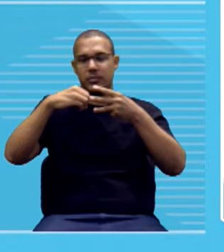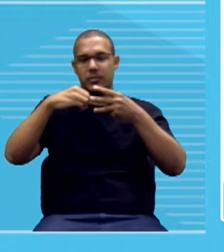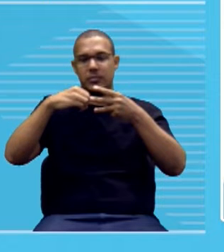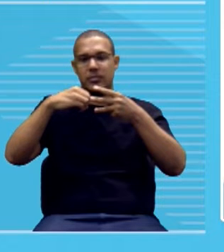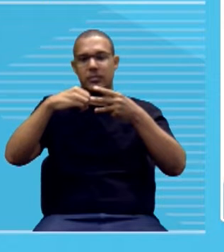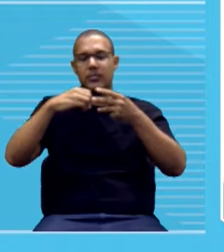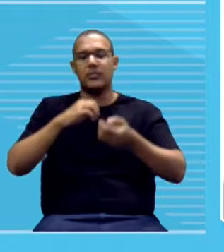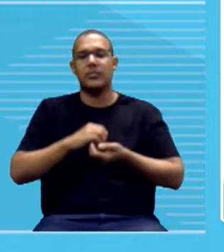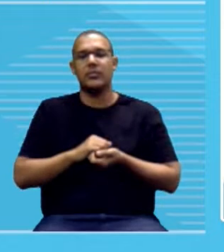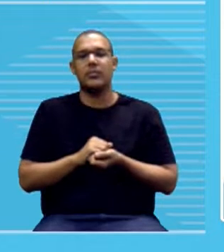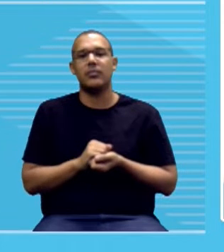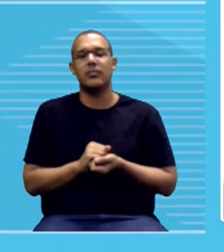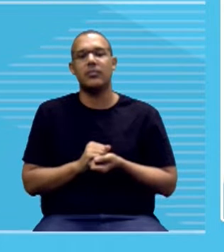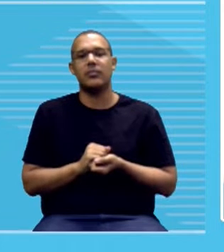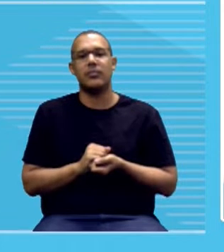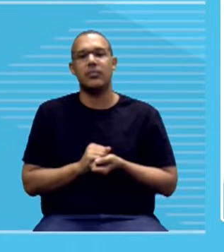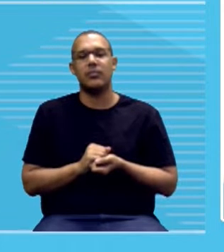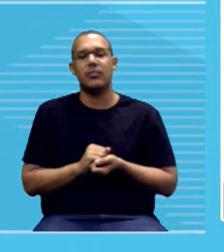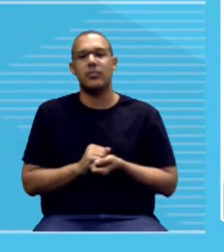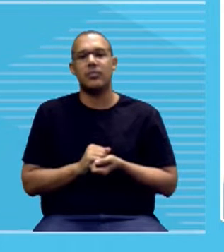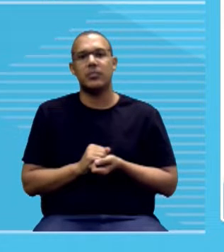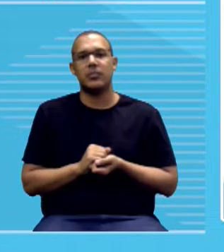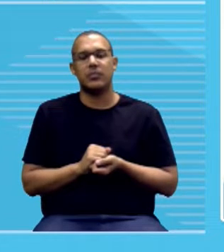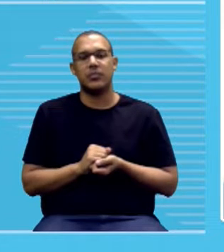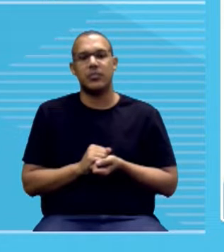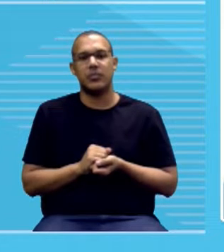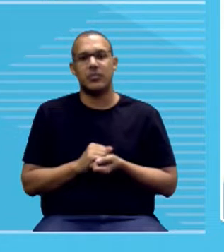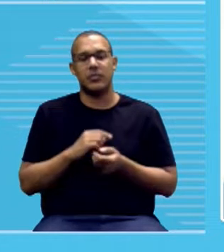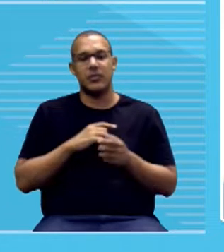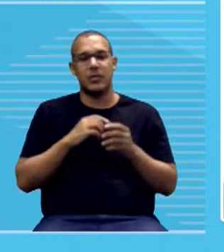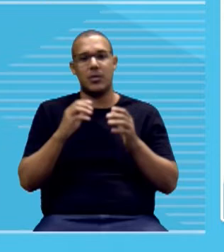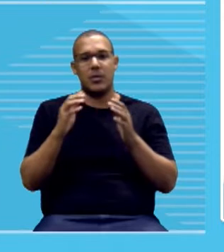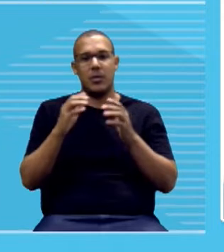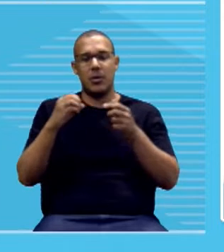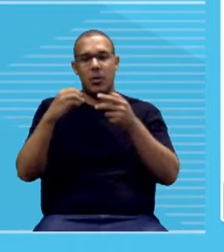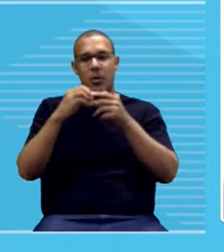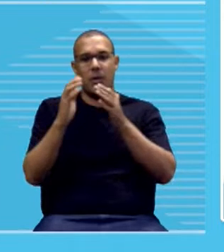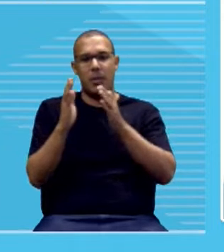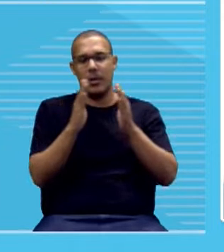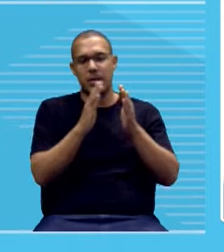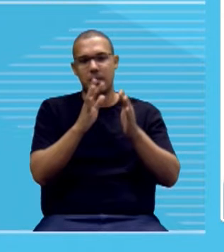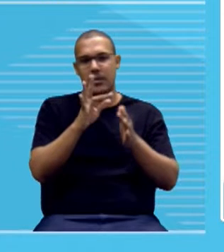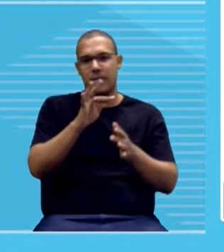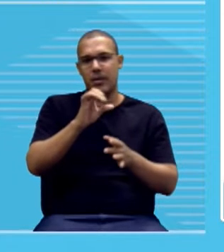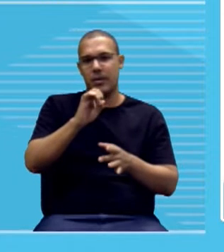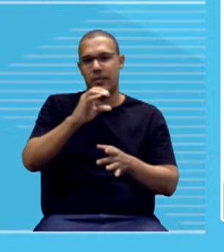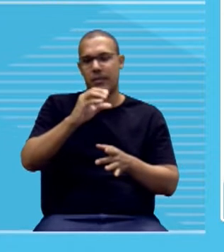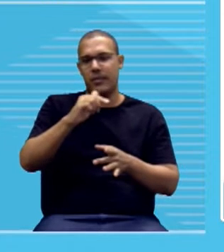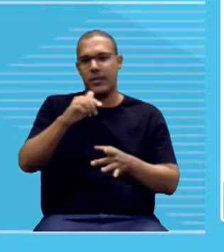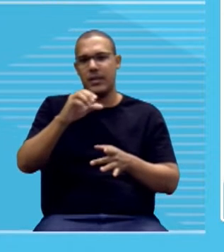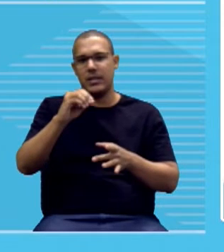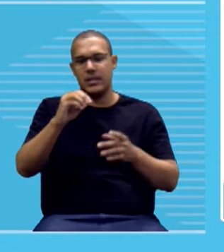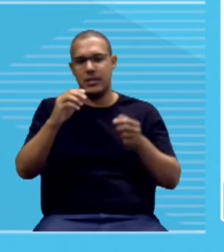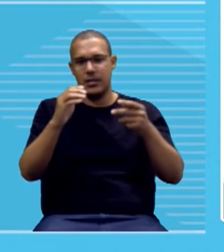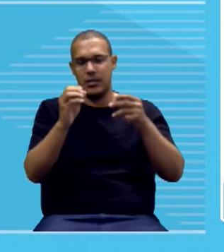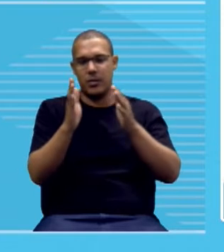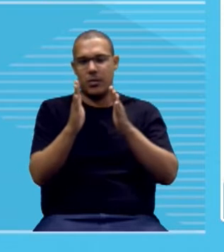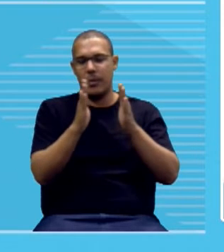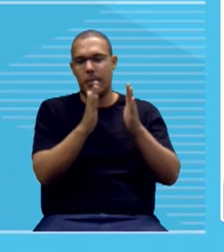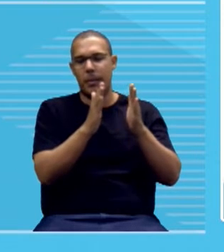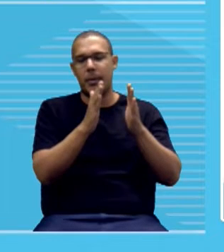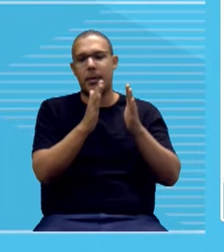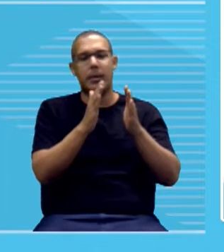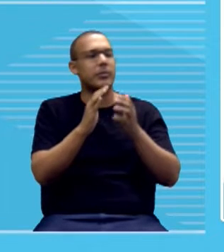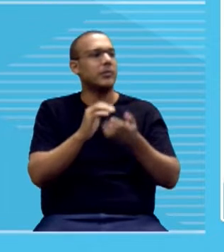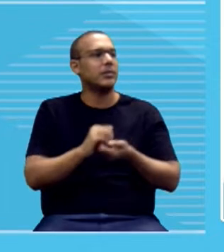e esse átomo ele vai ter uma parte de fissão nuclear representante a ele, certo?